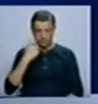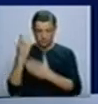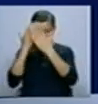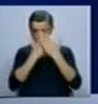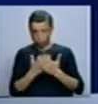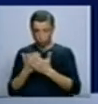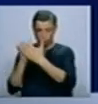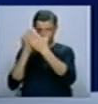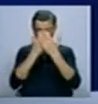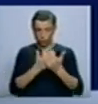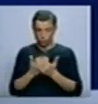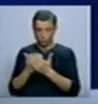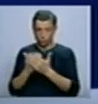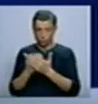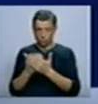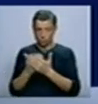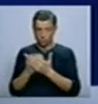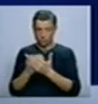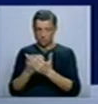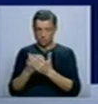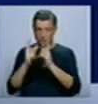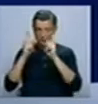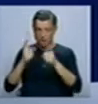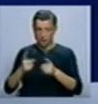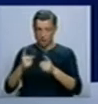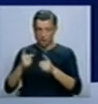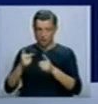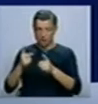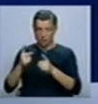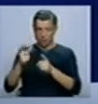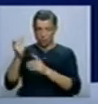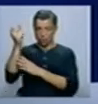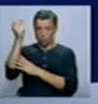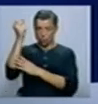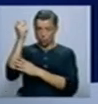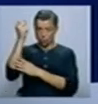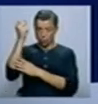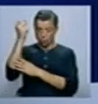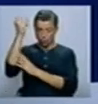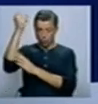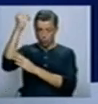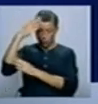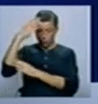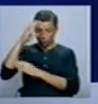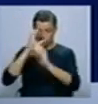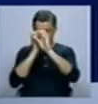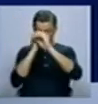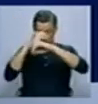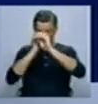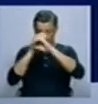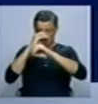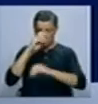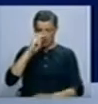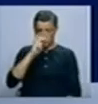aponta para uns borrõezinhos de luz que foram detectados pelo telescópio ALMA, pelo conjunto de radiotelescópios